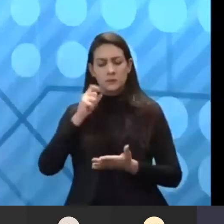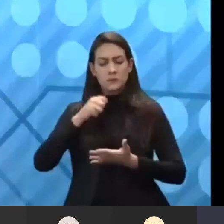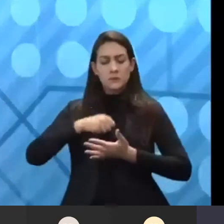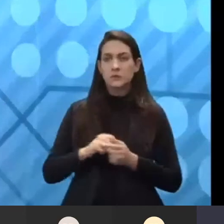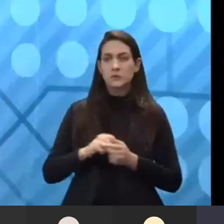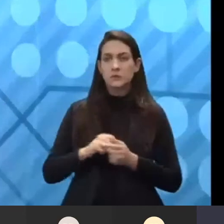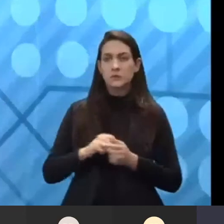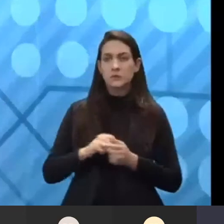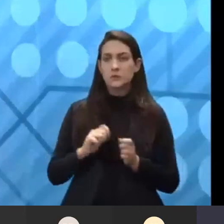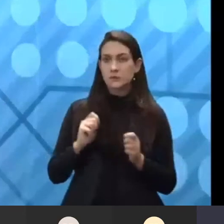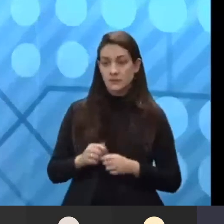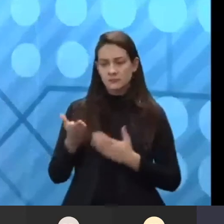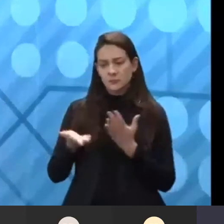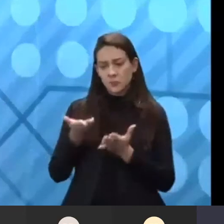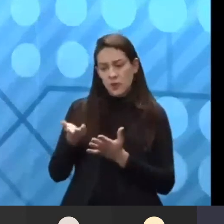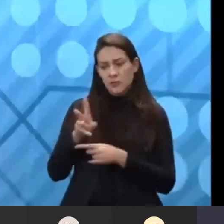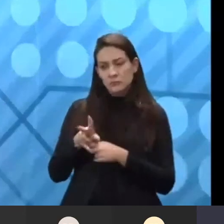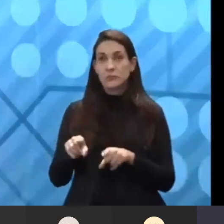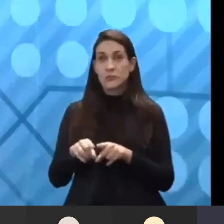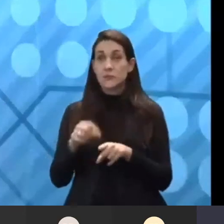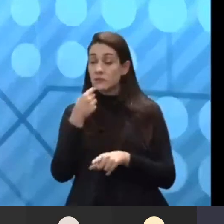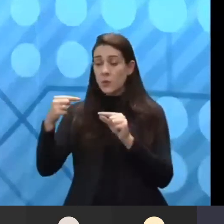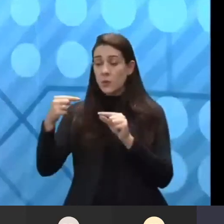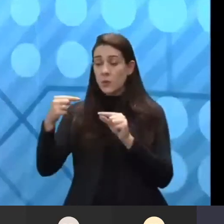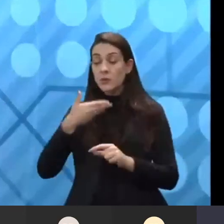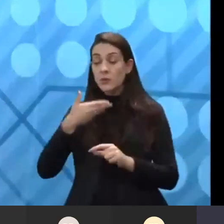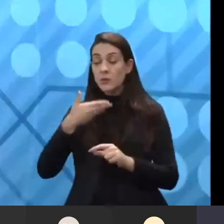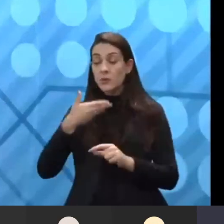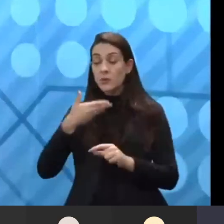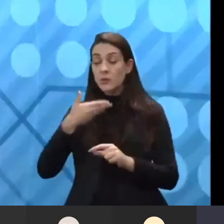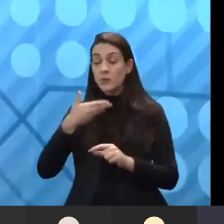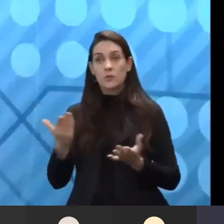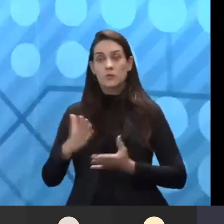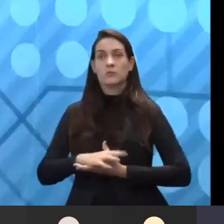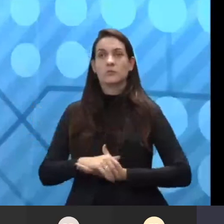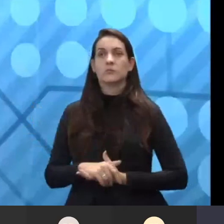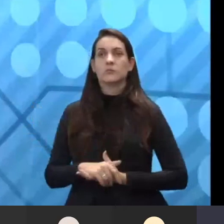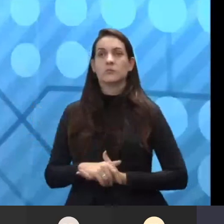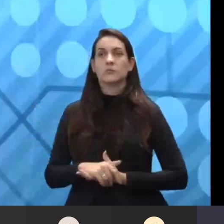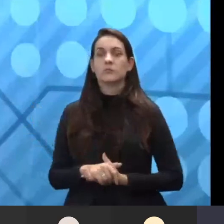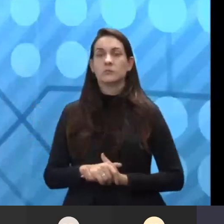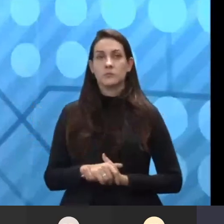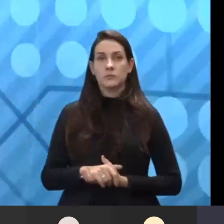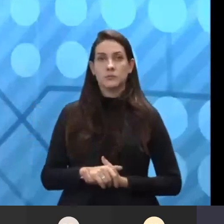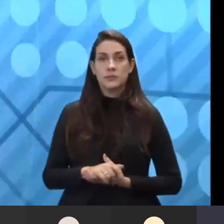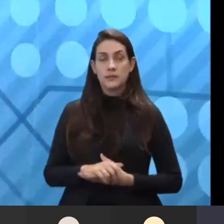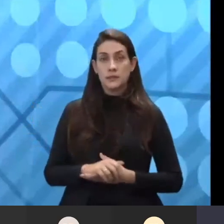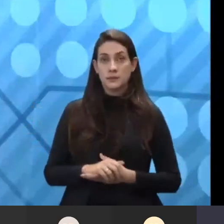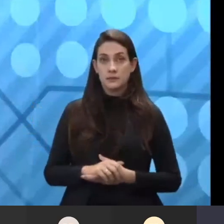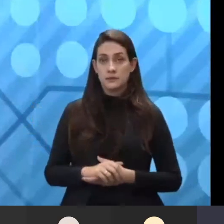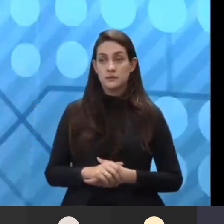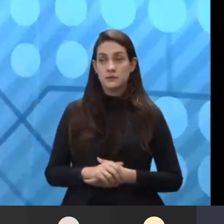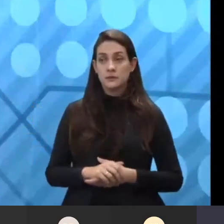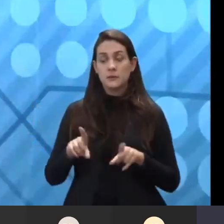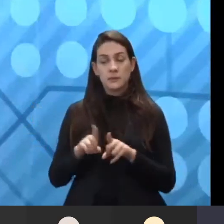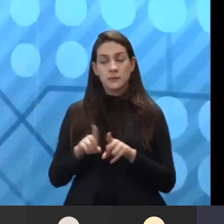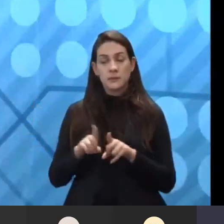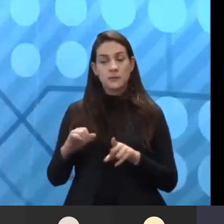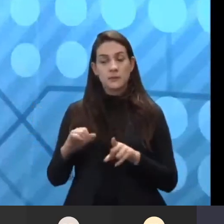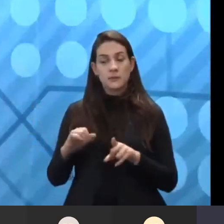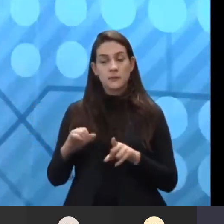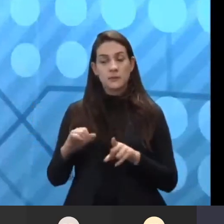qual é o tipo de antibiótico aquele paciente vai tomar durante aquele processo infeccioso. E aí sim, ele é muito importante por